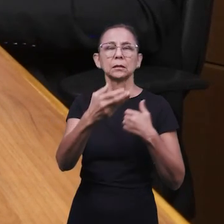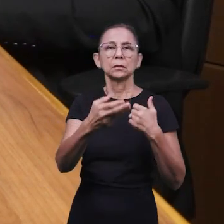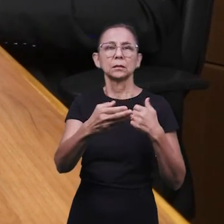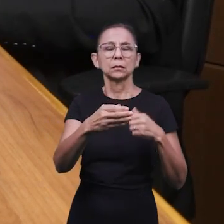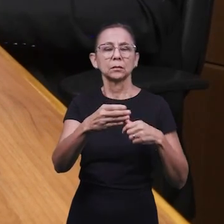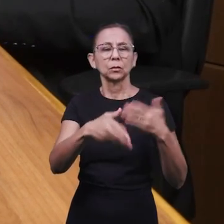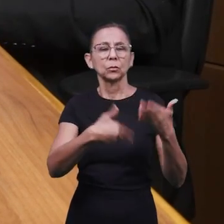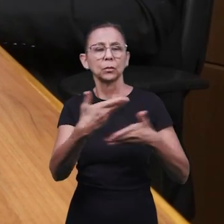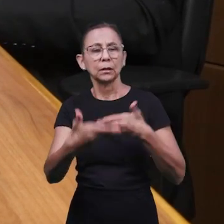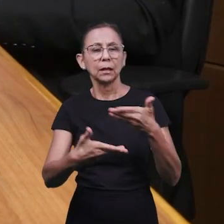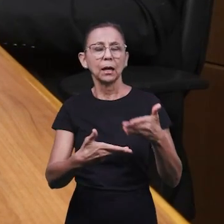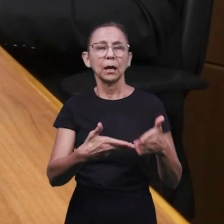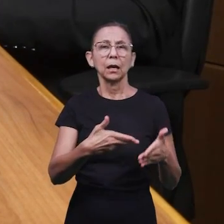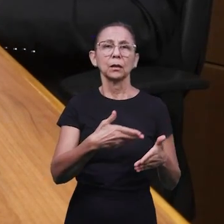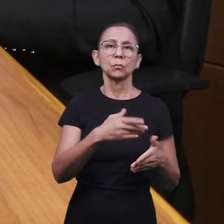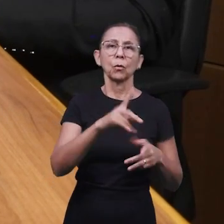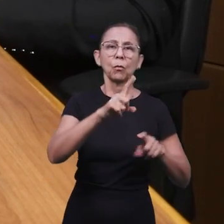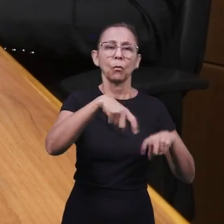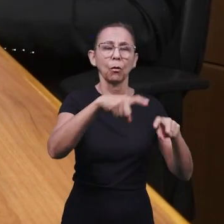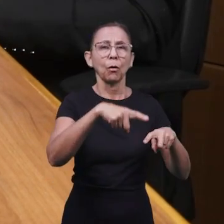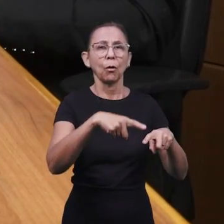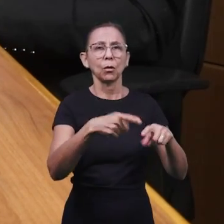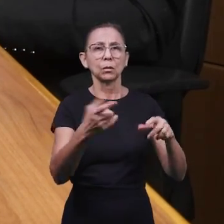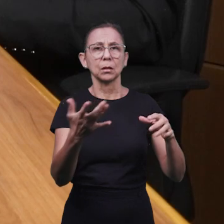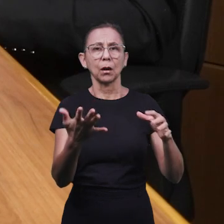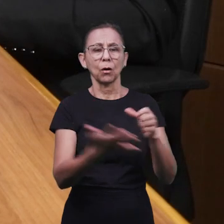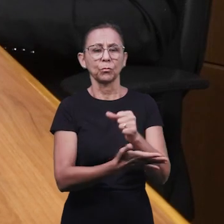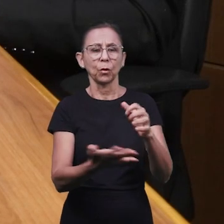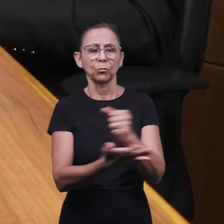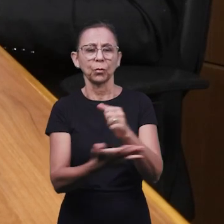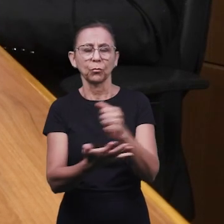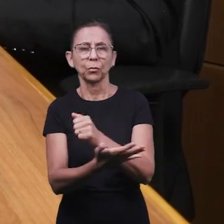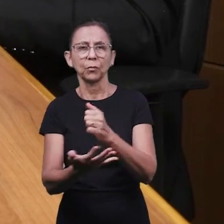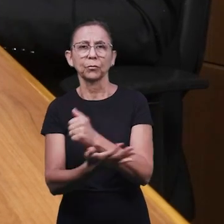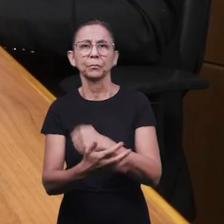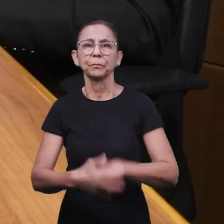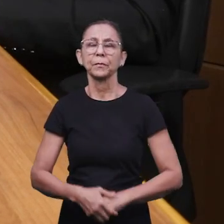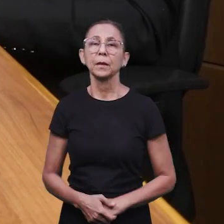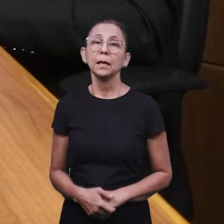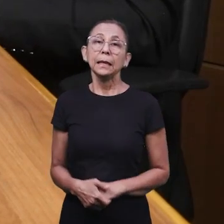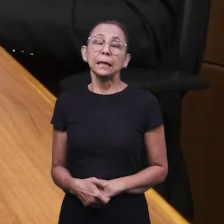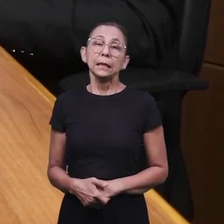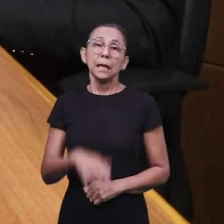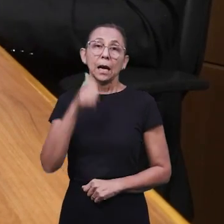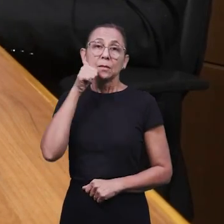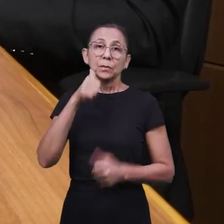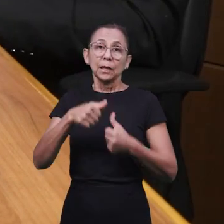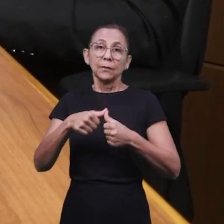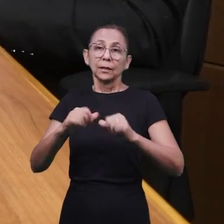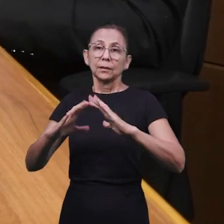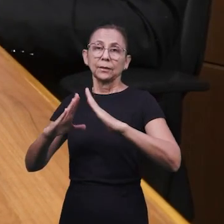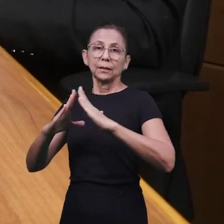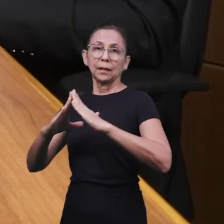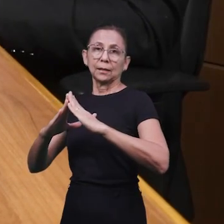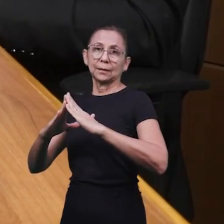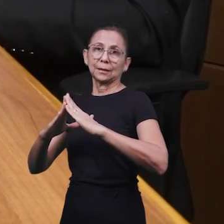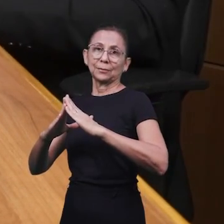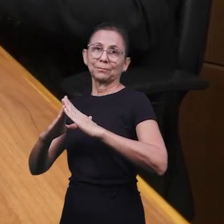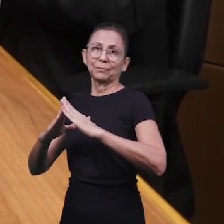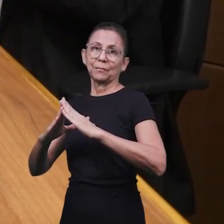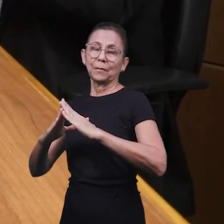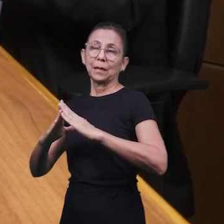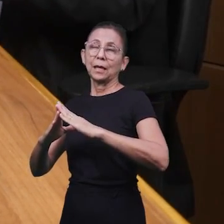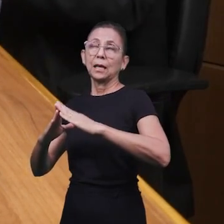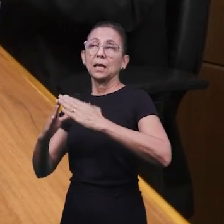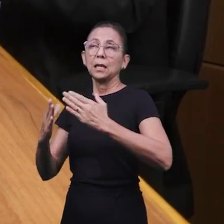cuidavam dos afazeres domésticos, não havia água encanada, então ao cair da tarde, normalmente as mulheres iam ao poço, que